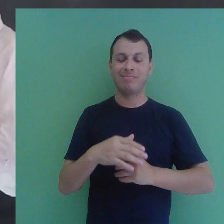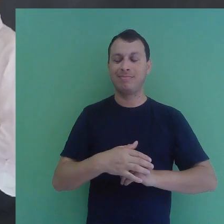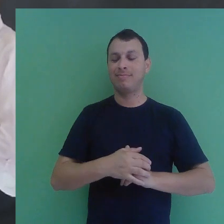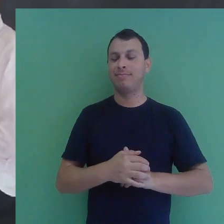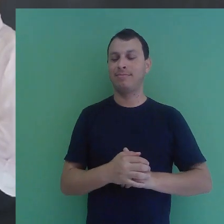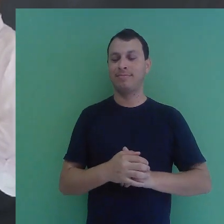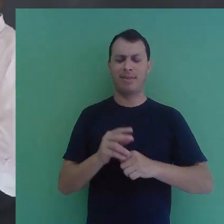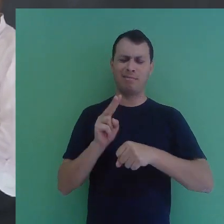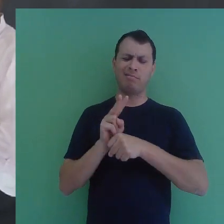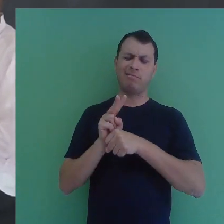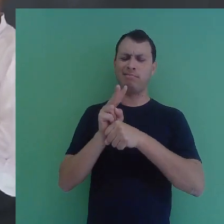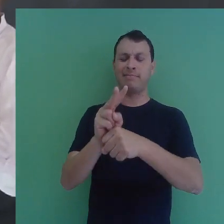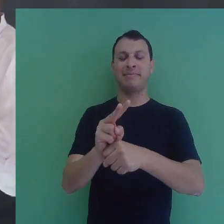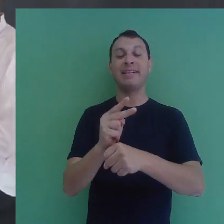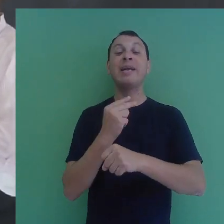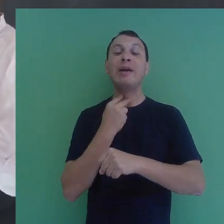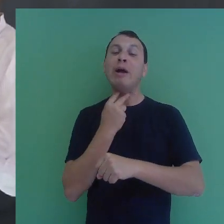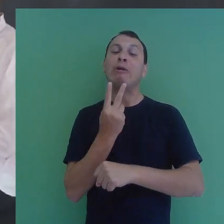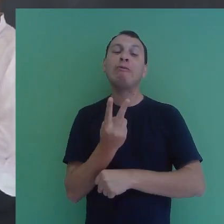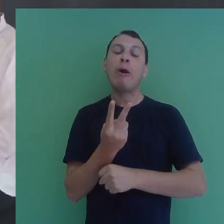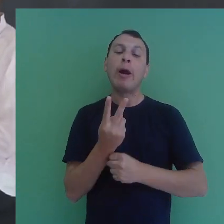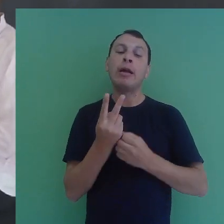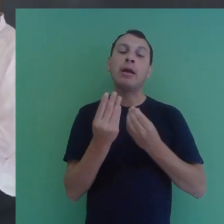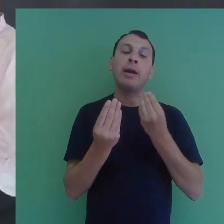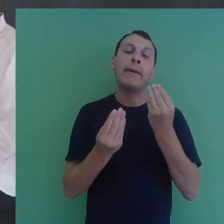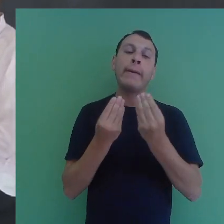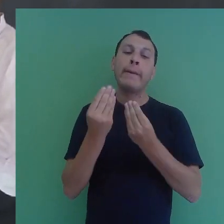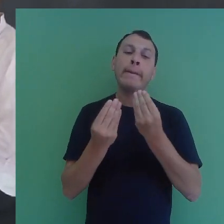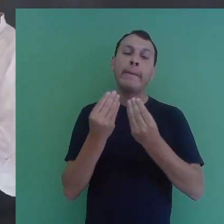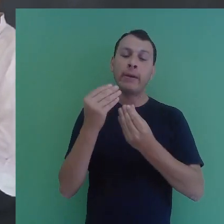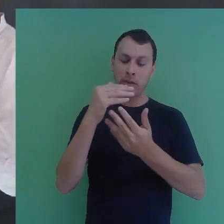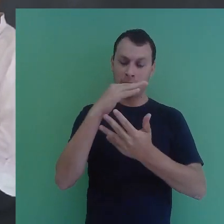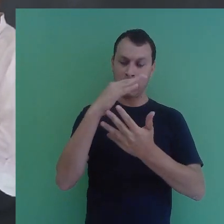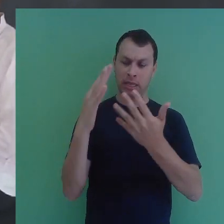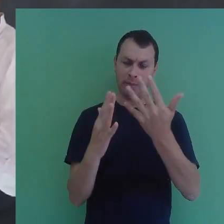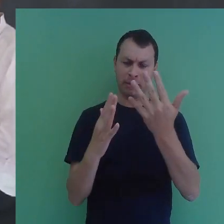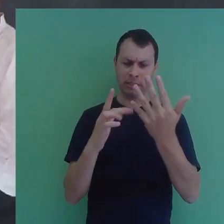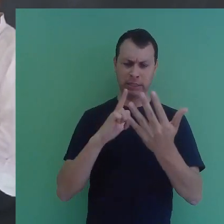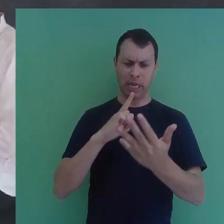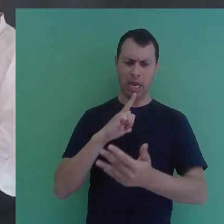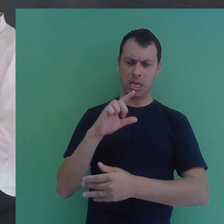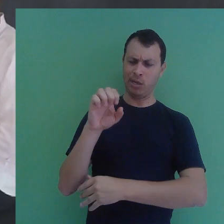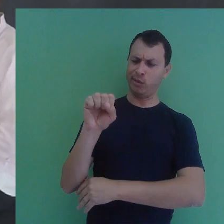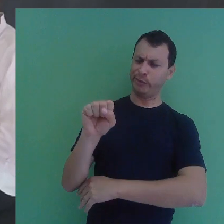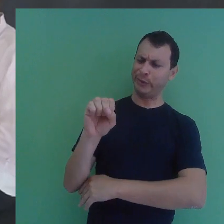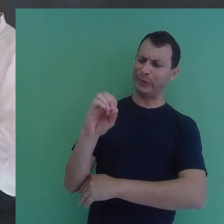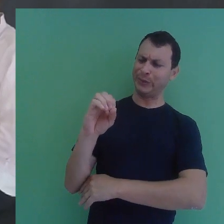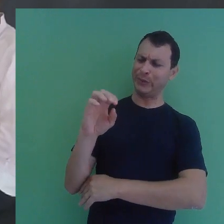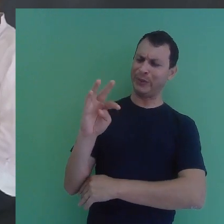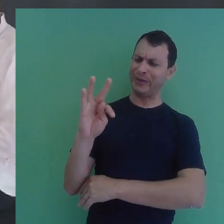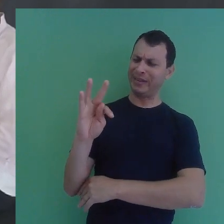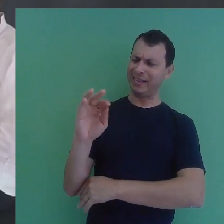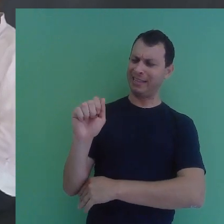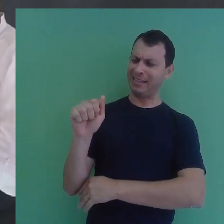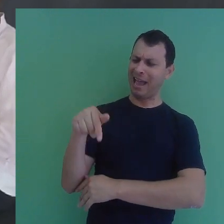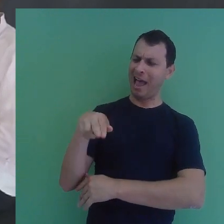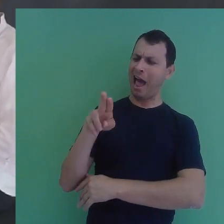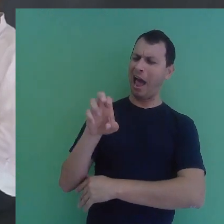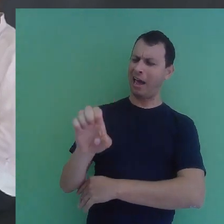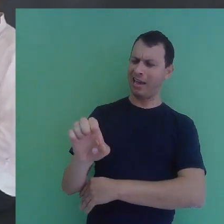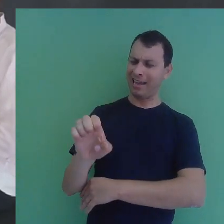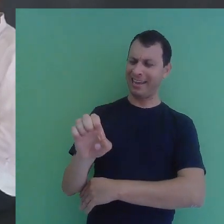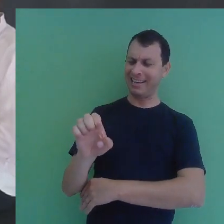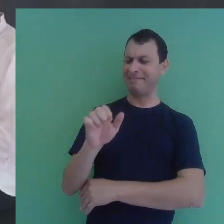Falando em emprestar a sua voz, eu queria saber se Libras se tem sotaque. Como que você faz para interpretar